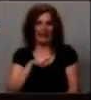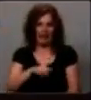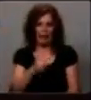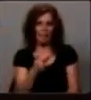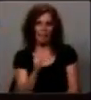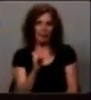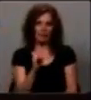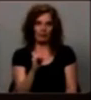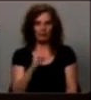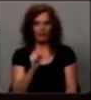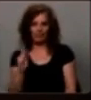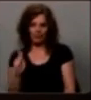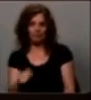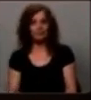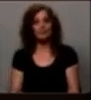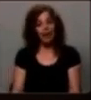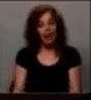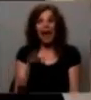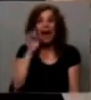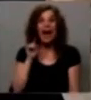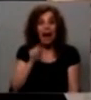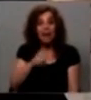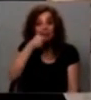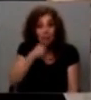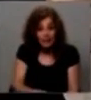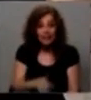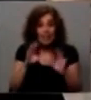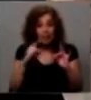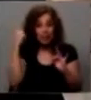Uma experiência em Cambridge que a Marta nunca mais vai esquecer.